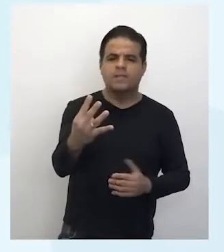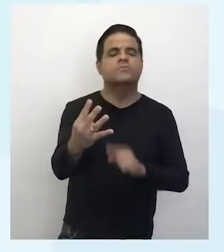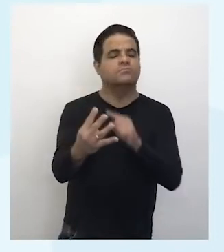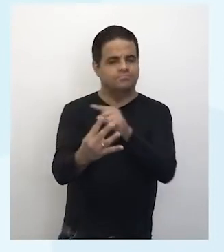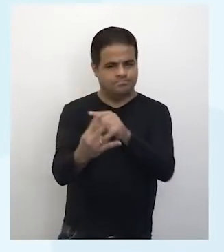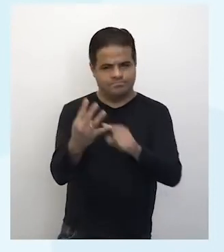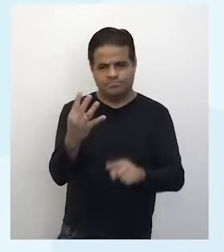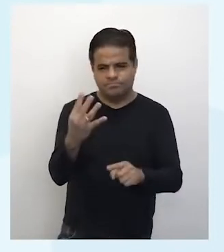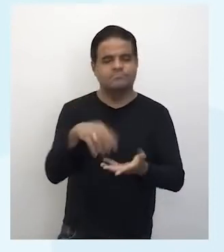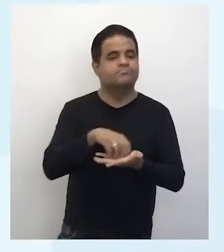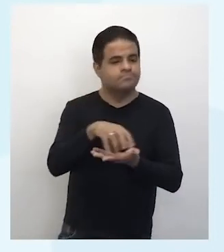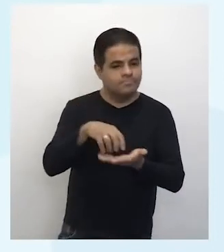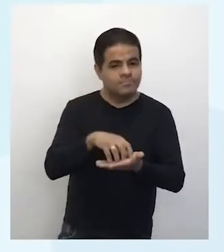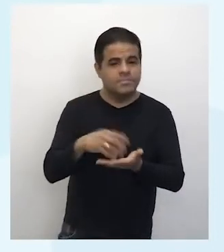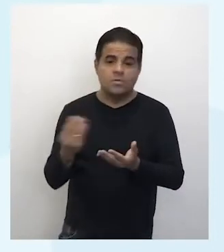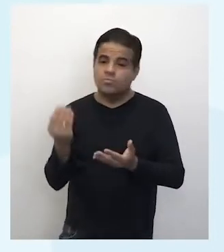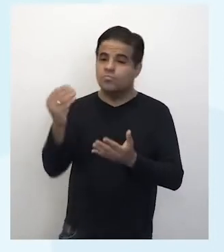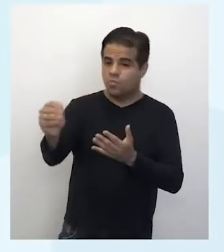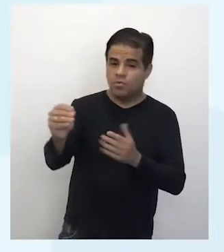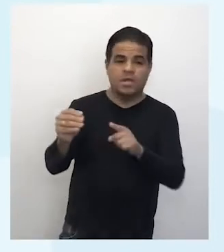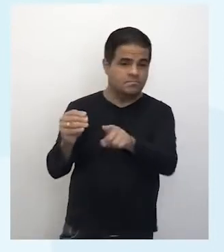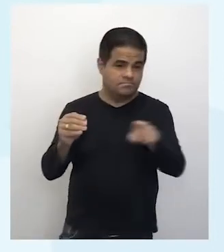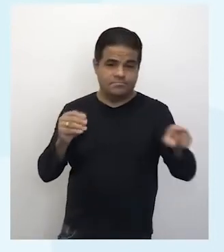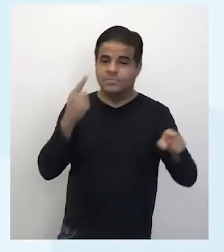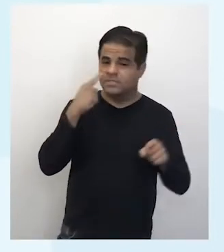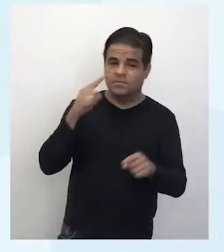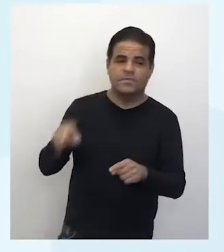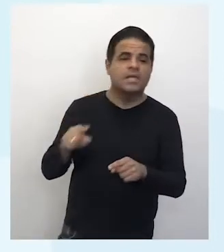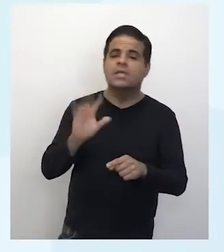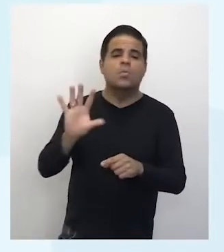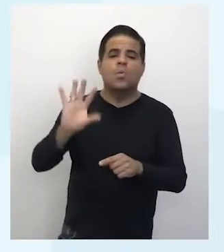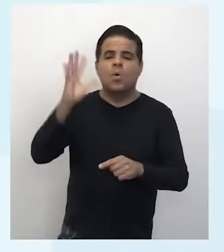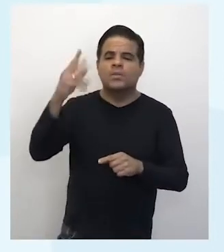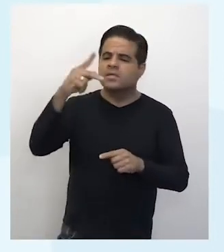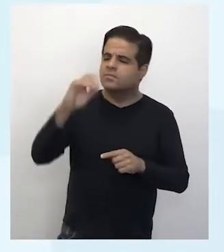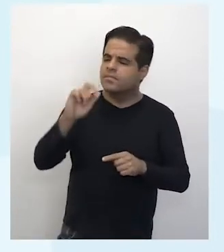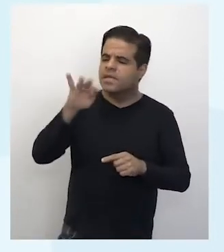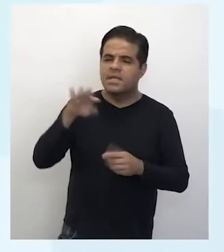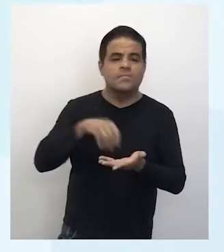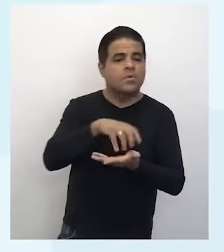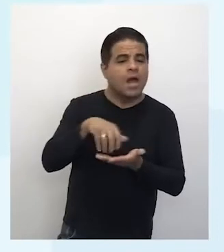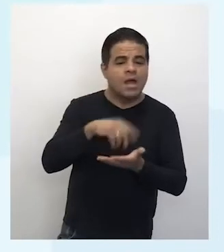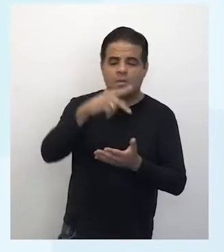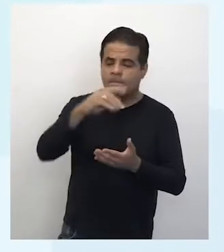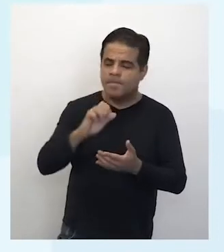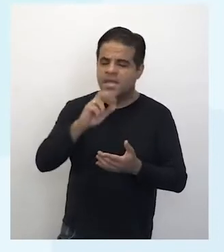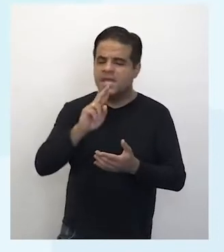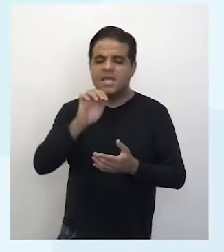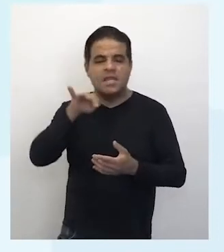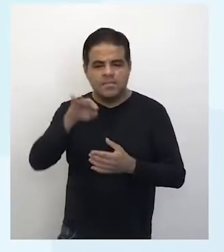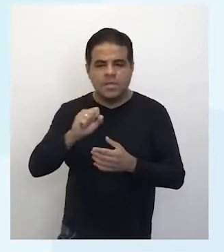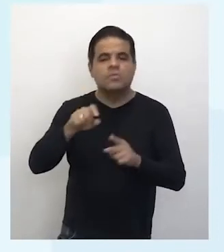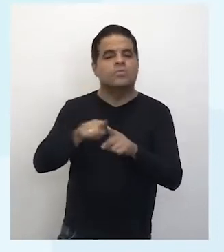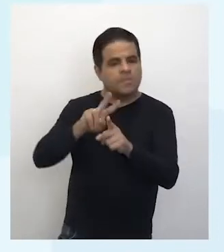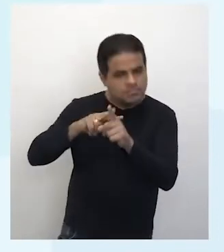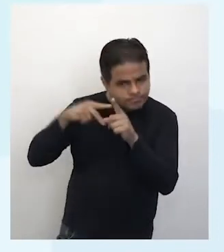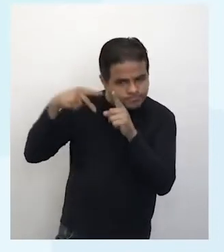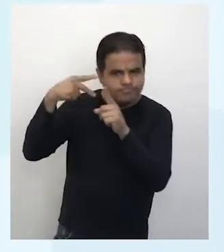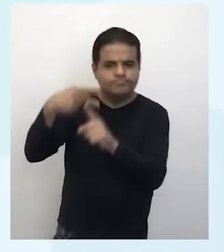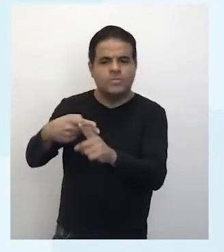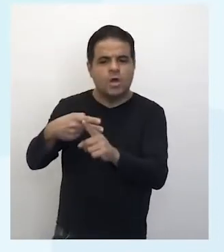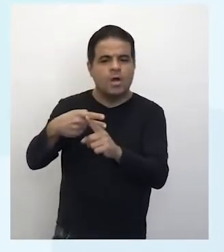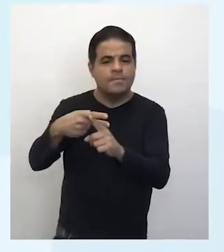quatro unidade de área eu escrevi assim para você só o que que acontece com o perímetro com a área o perímetro também dobra né